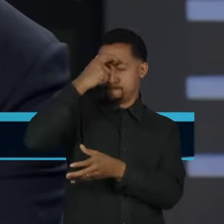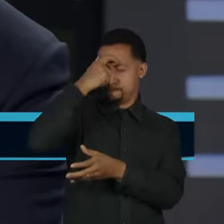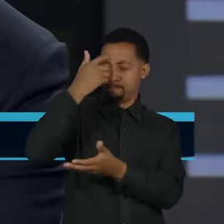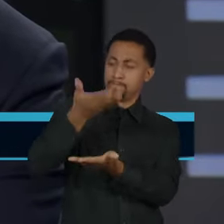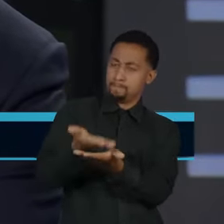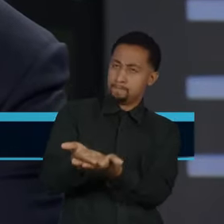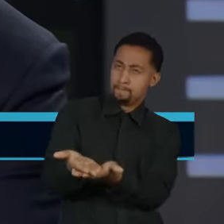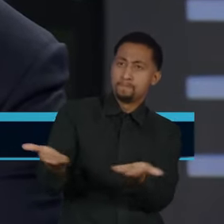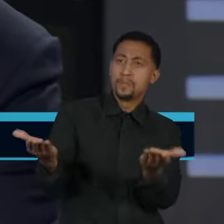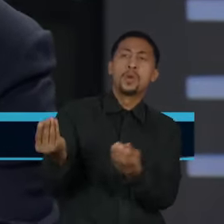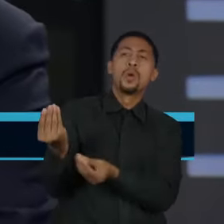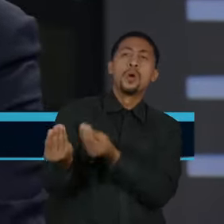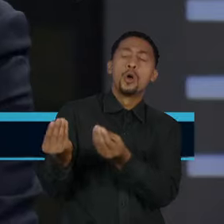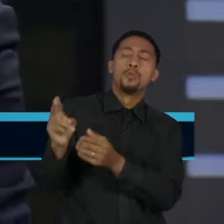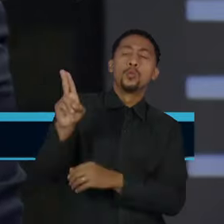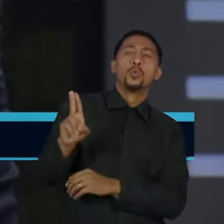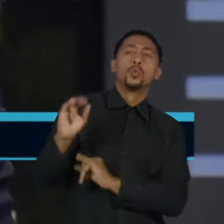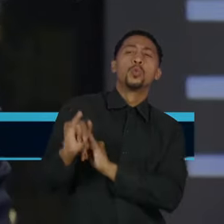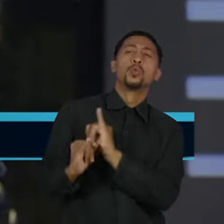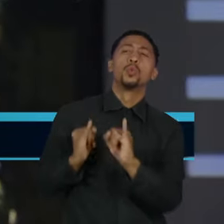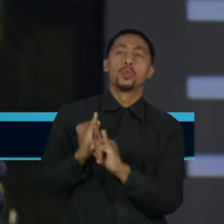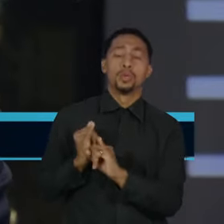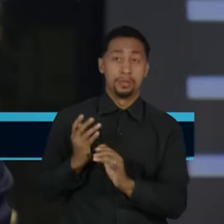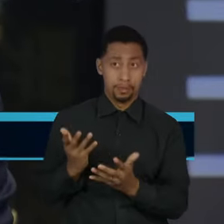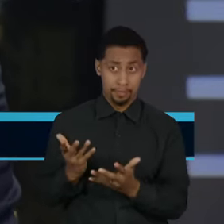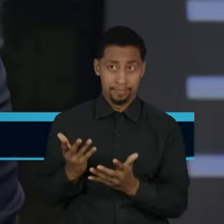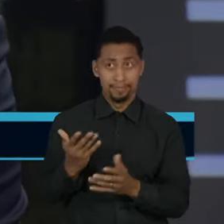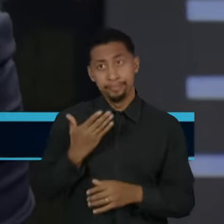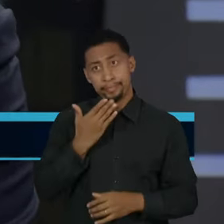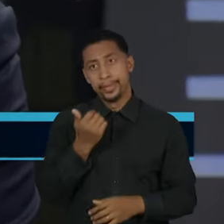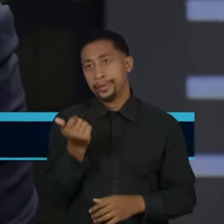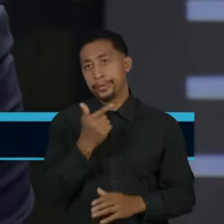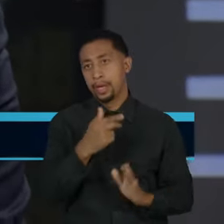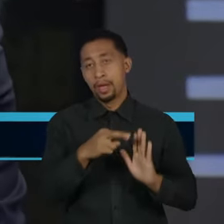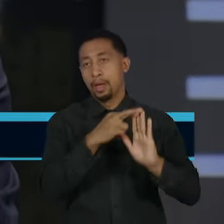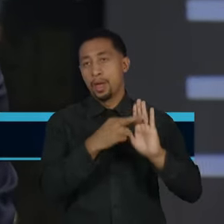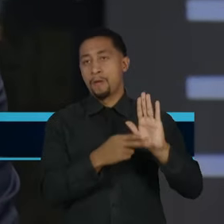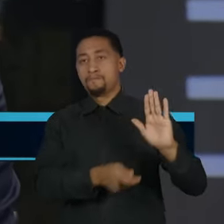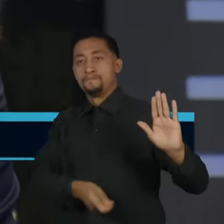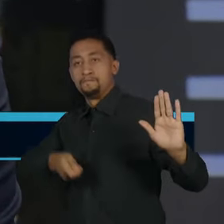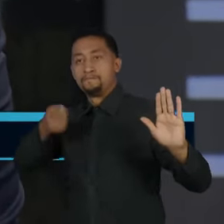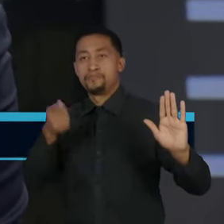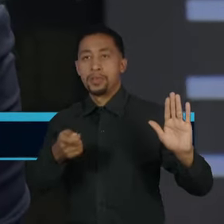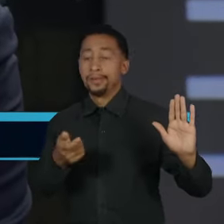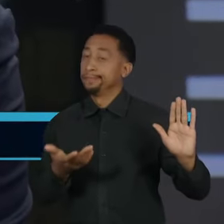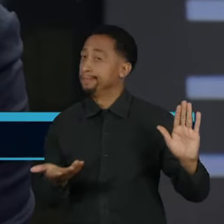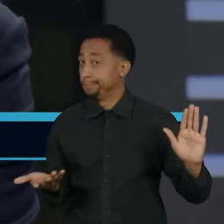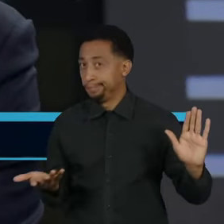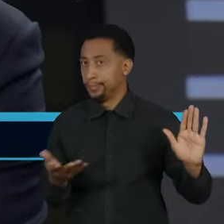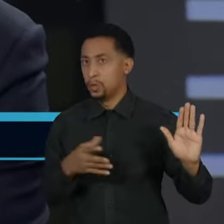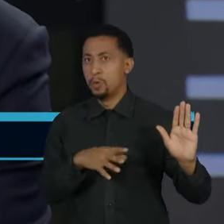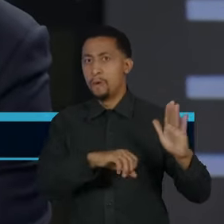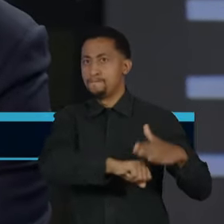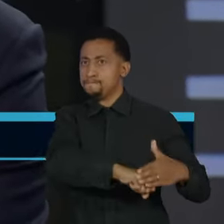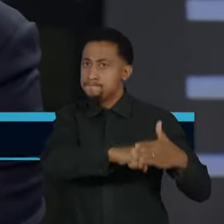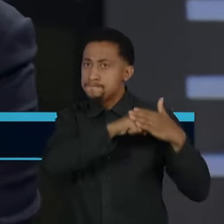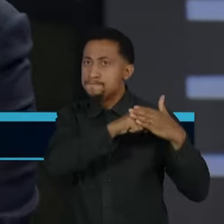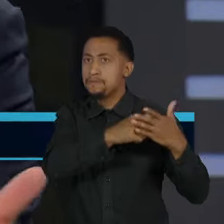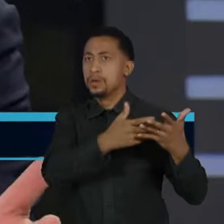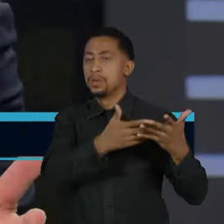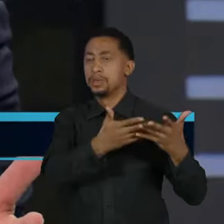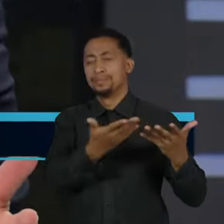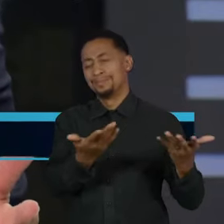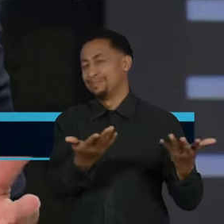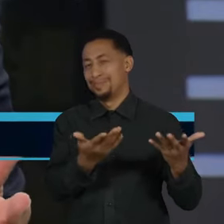utilizar a ferramenta da internet, do que simplesmente você usar uma questão digamos, de censura ou de penalização